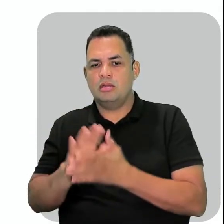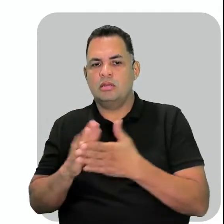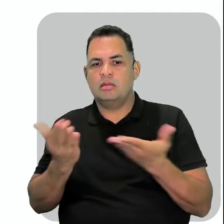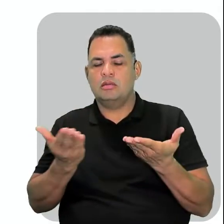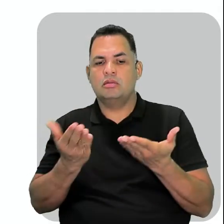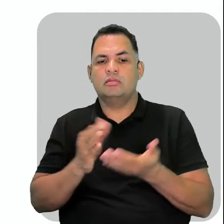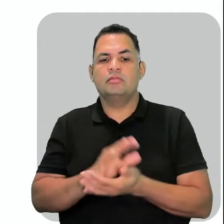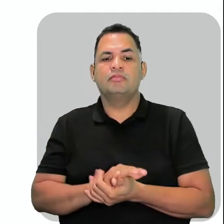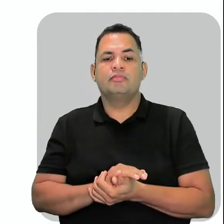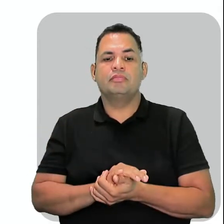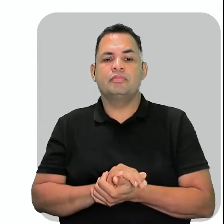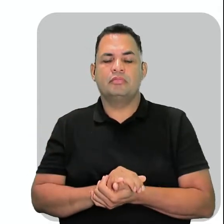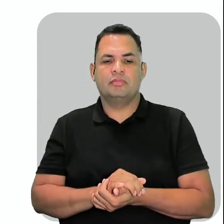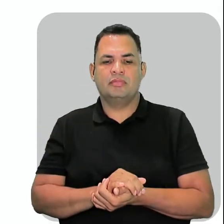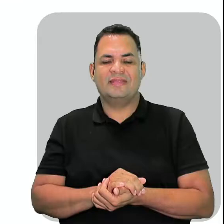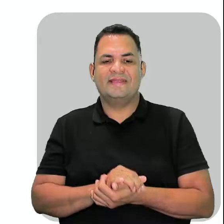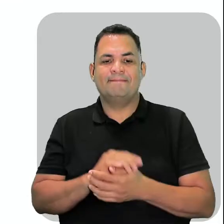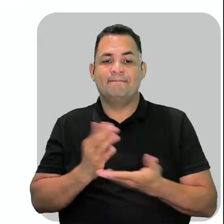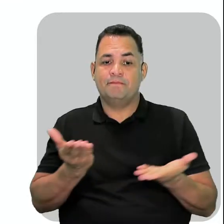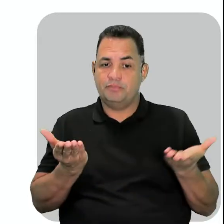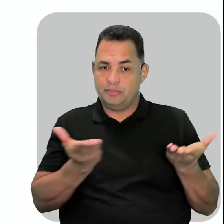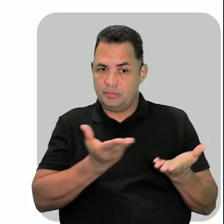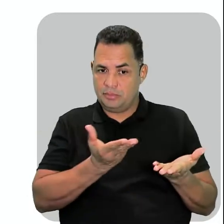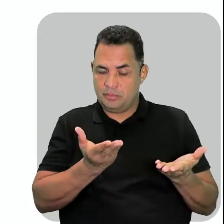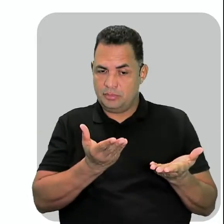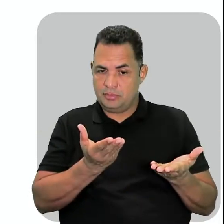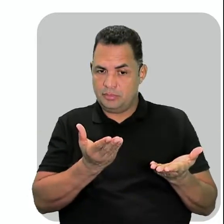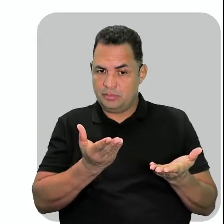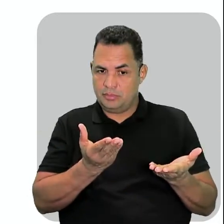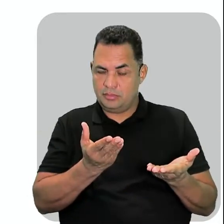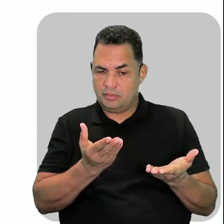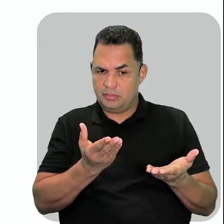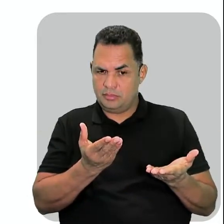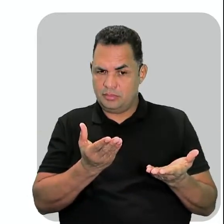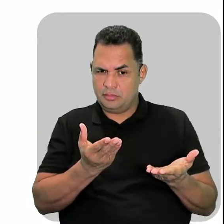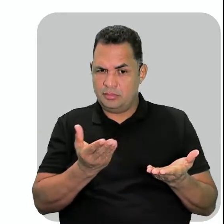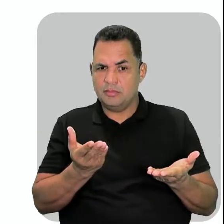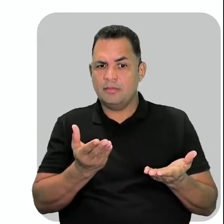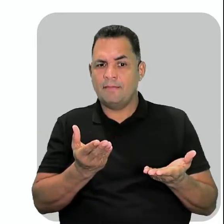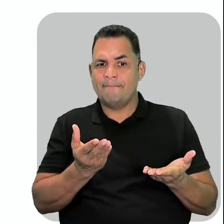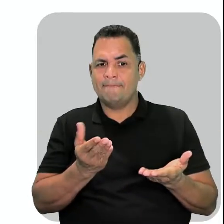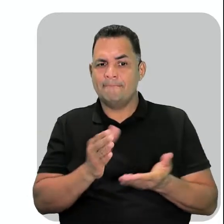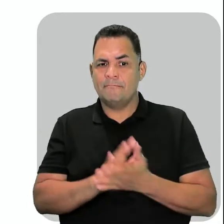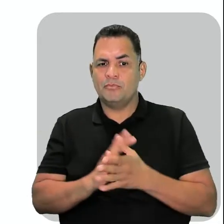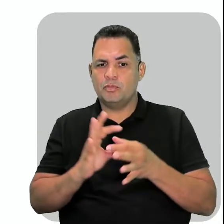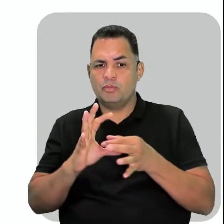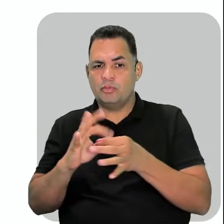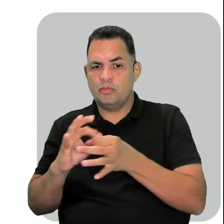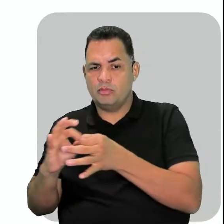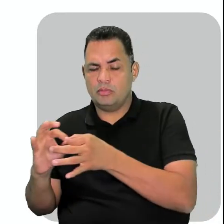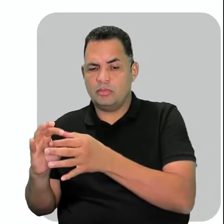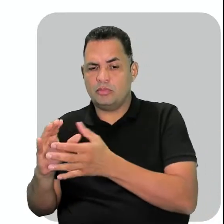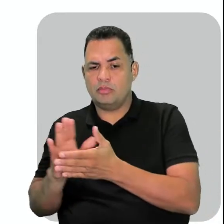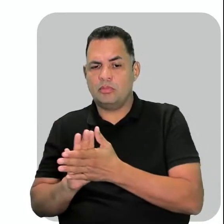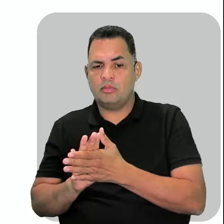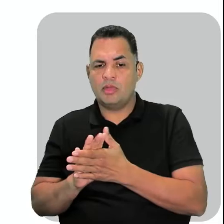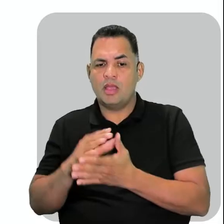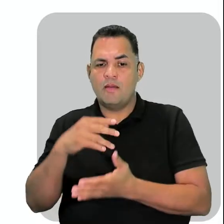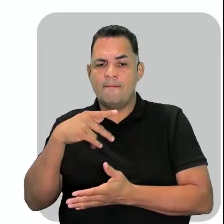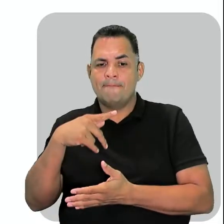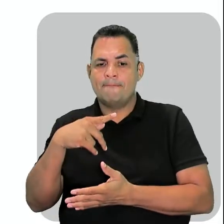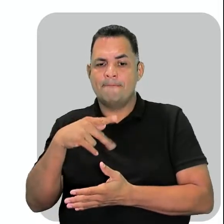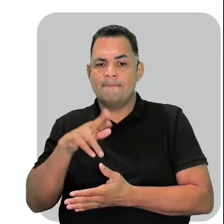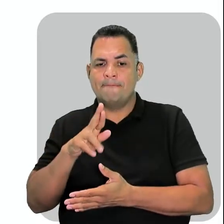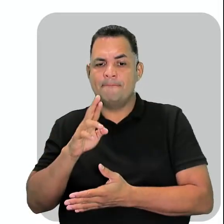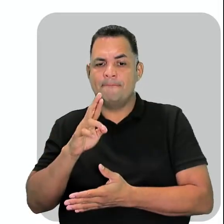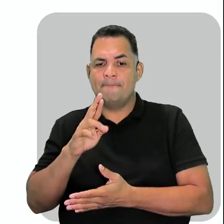cadeia orgânica estivesse sozinha. Nesse caso aqui, a nossa cadeia orgânica, ela é um propano,